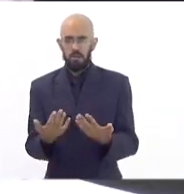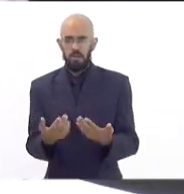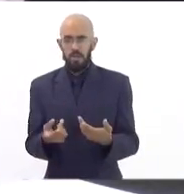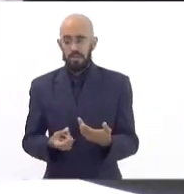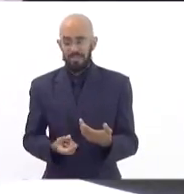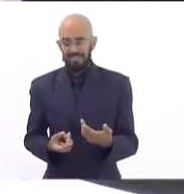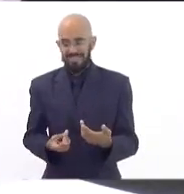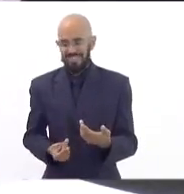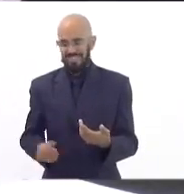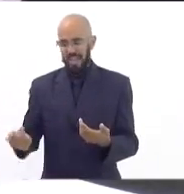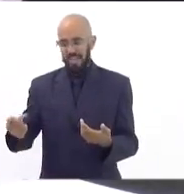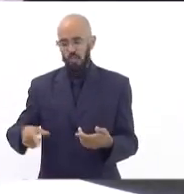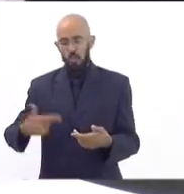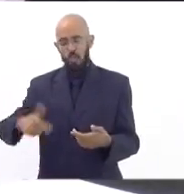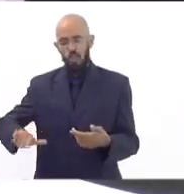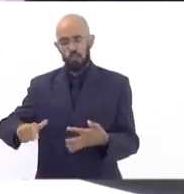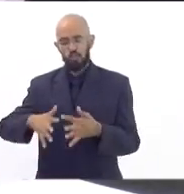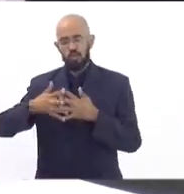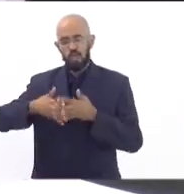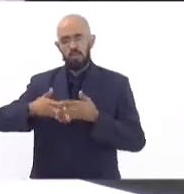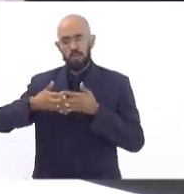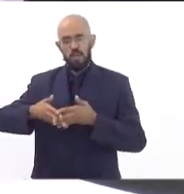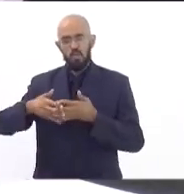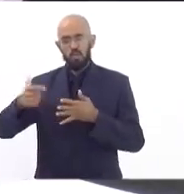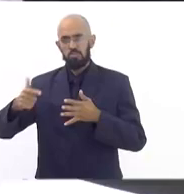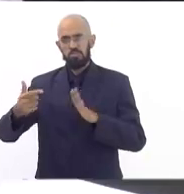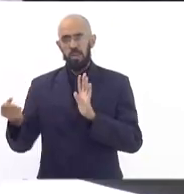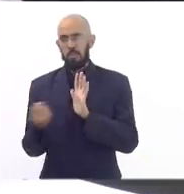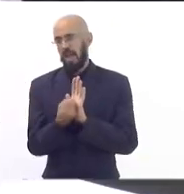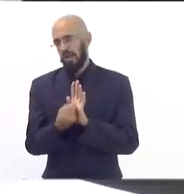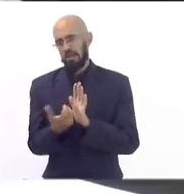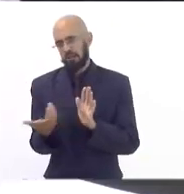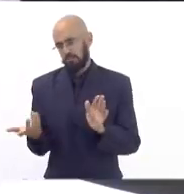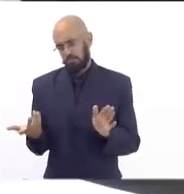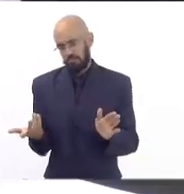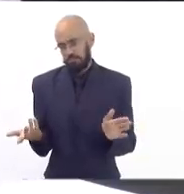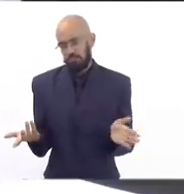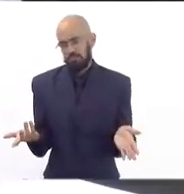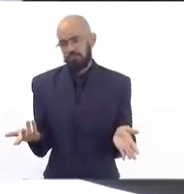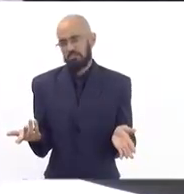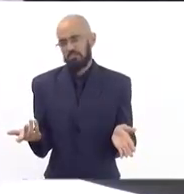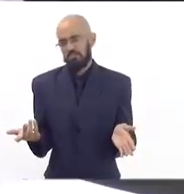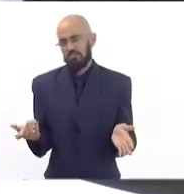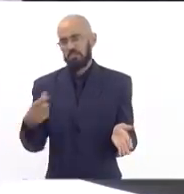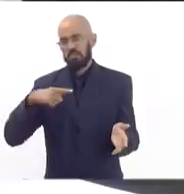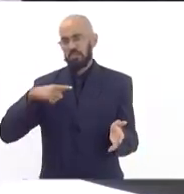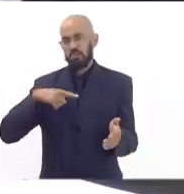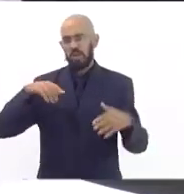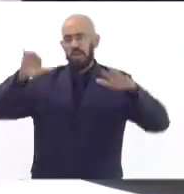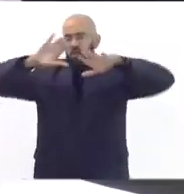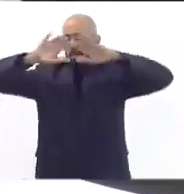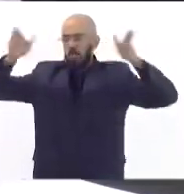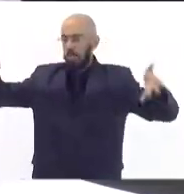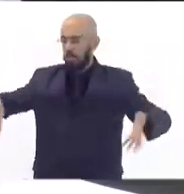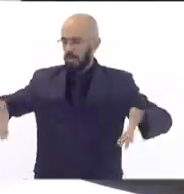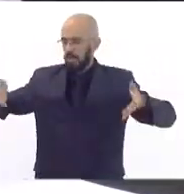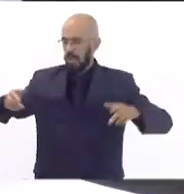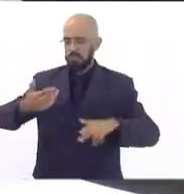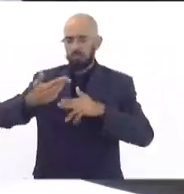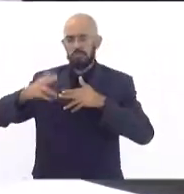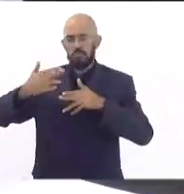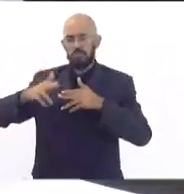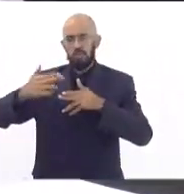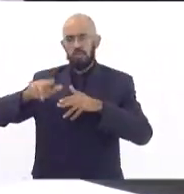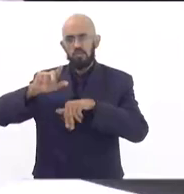saiu no outro caminho de configurável tem até o vai ter que ter uma postagem a marca de um uma